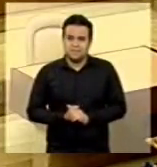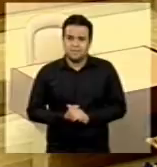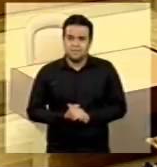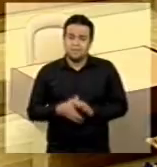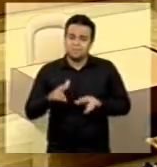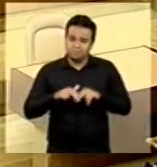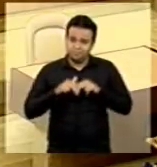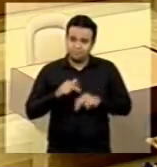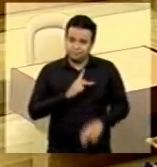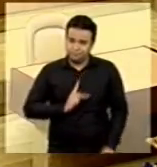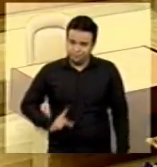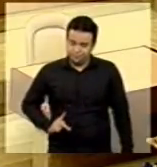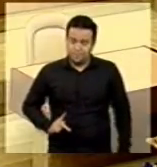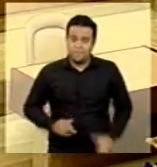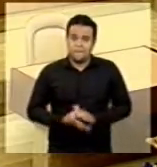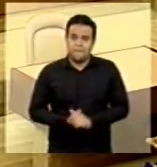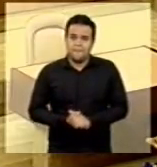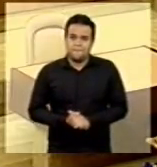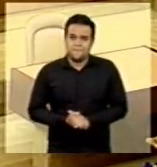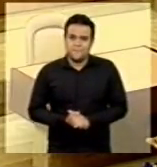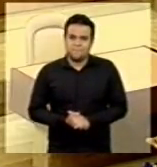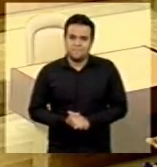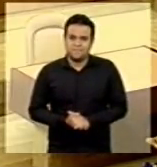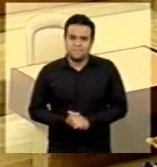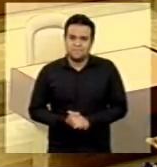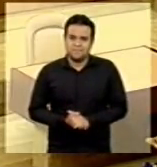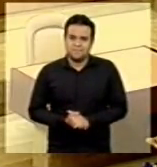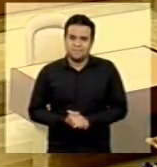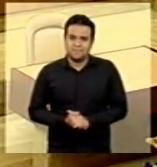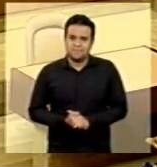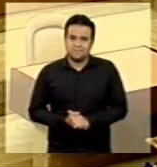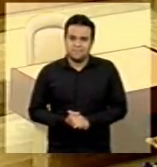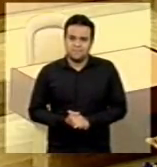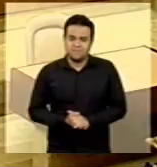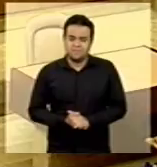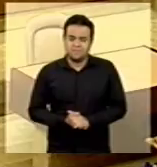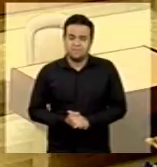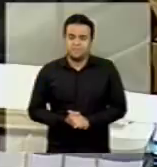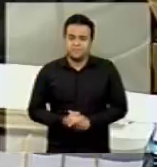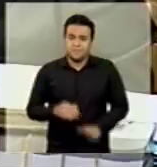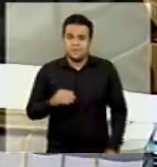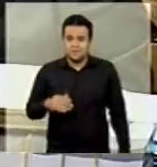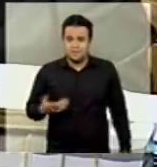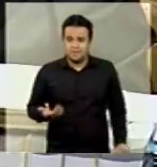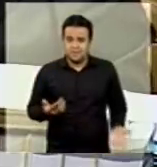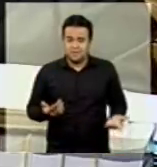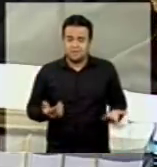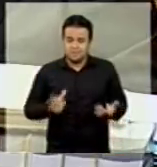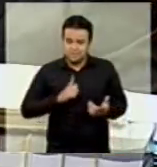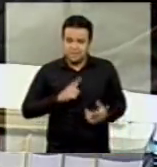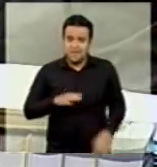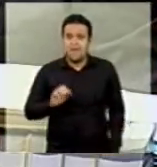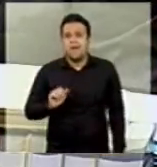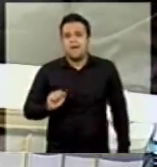senhora presidente, que se justifica de modo pleno o